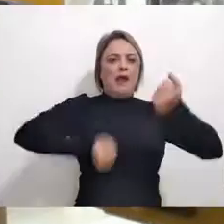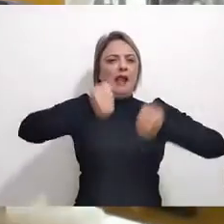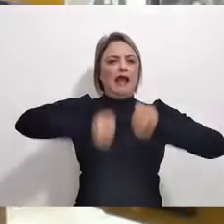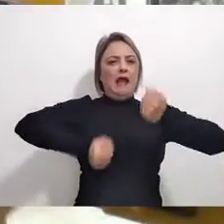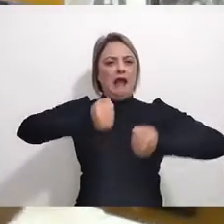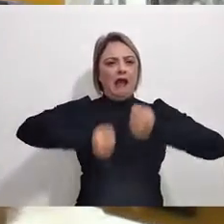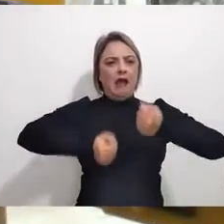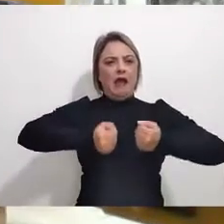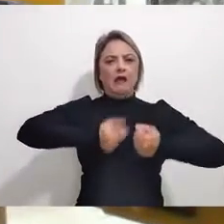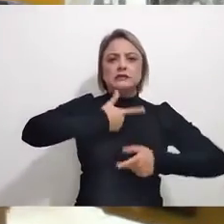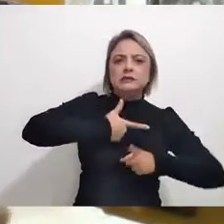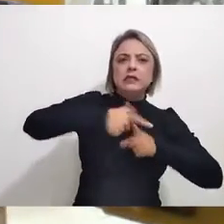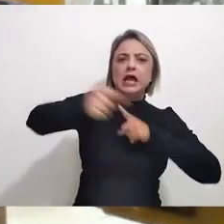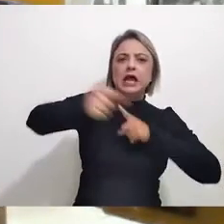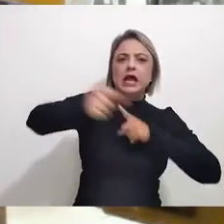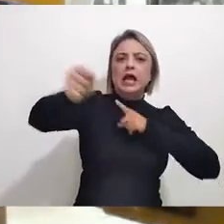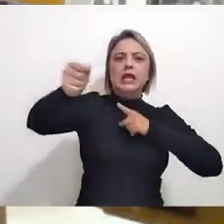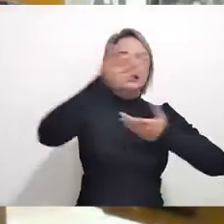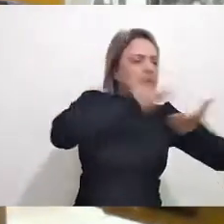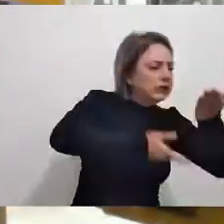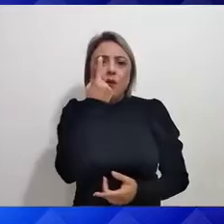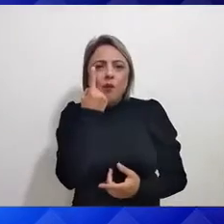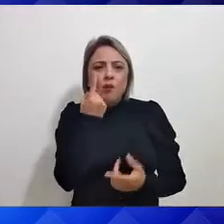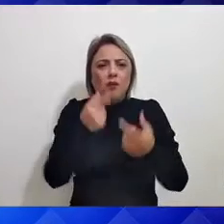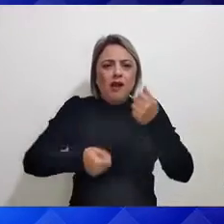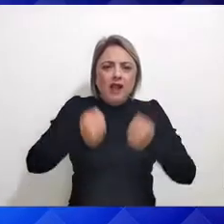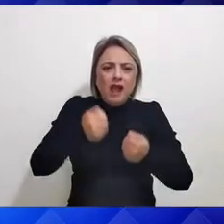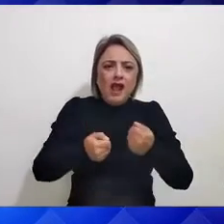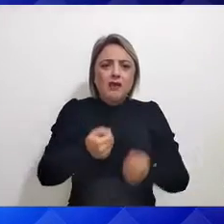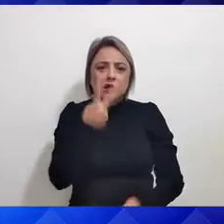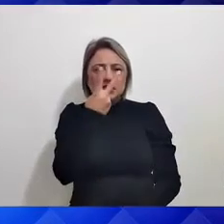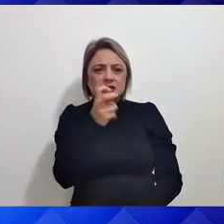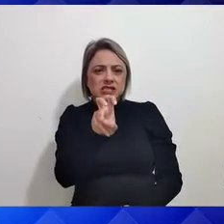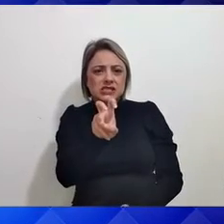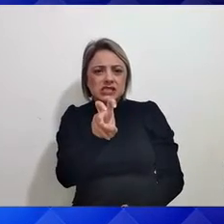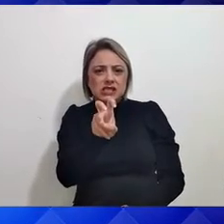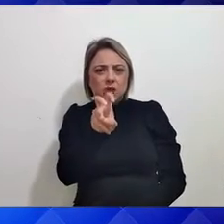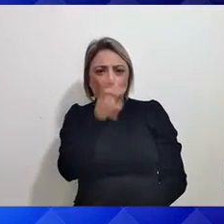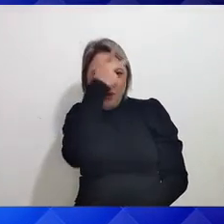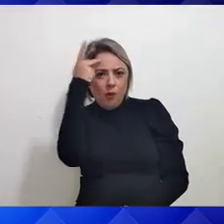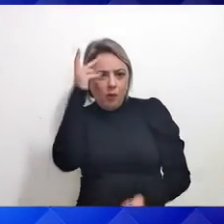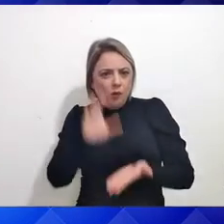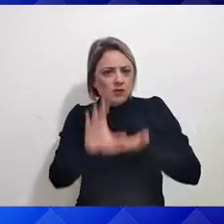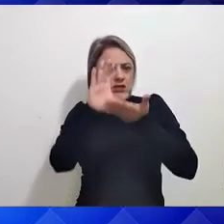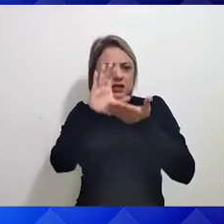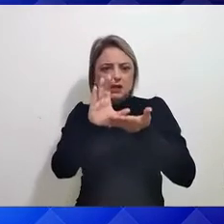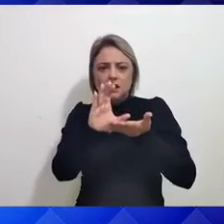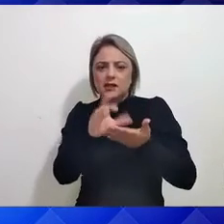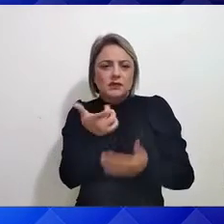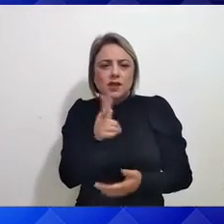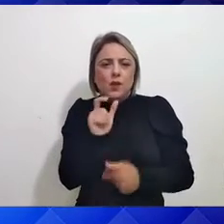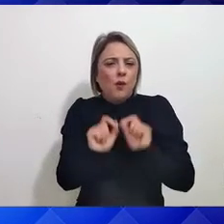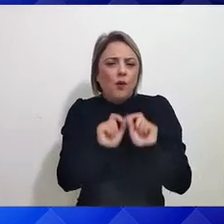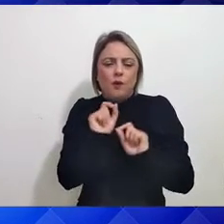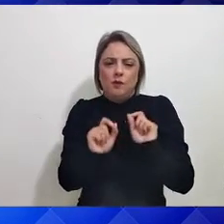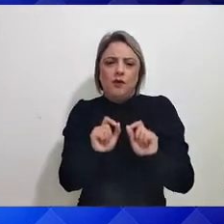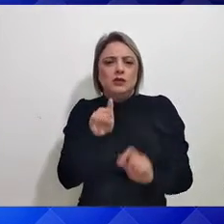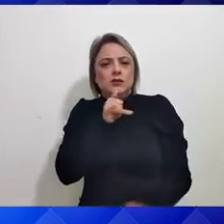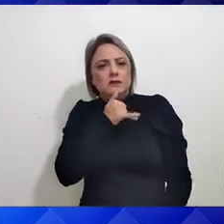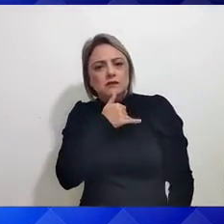um conselho, para 5 conselheiros, impossível fazer esse trabalho, não tem como, infelizmente.